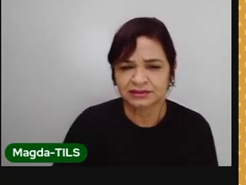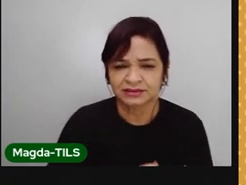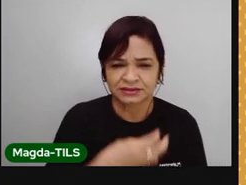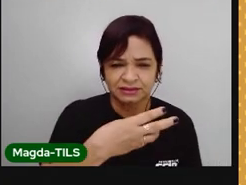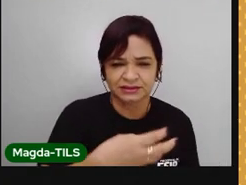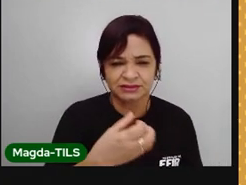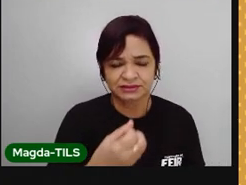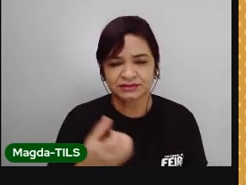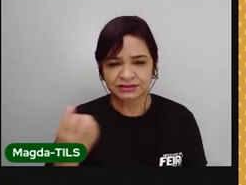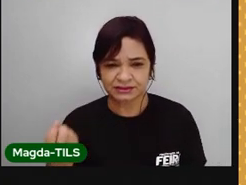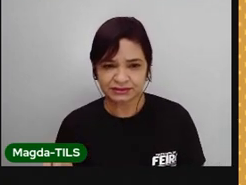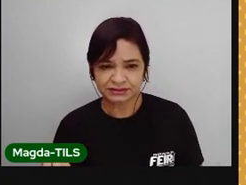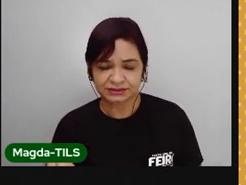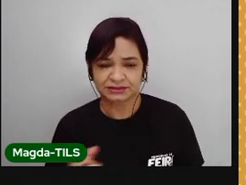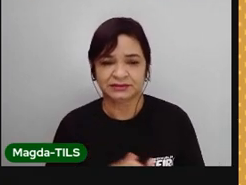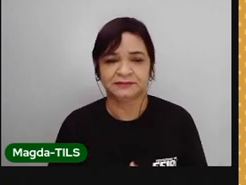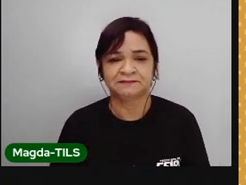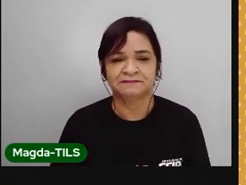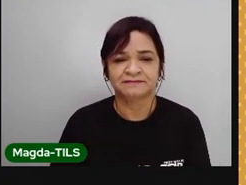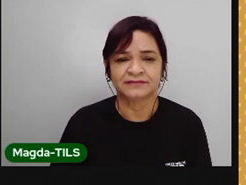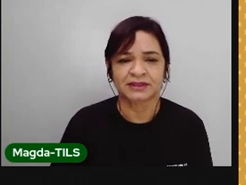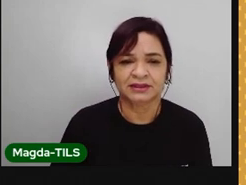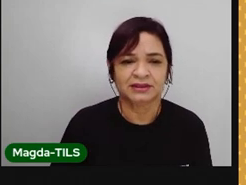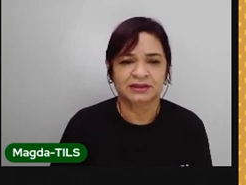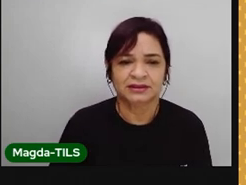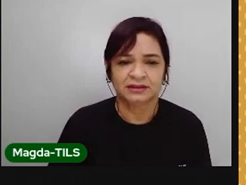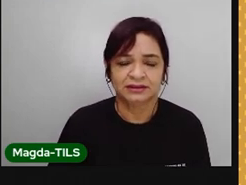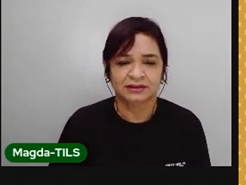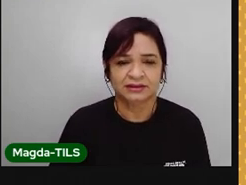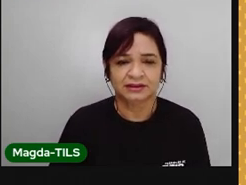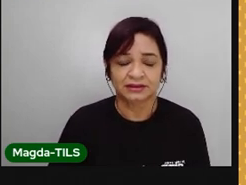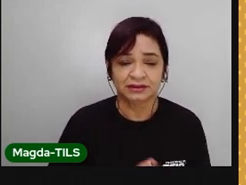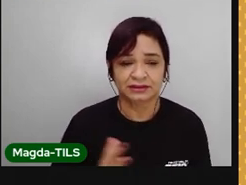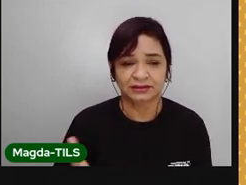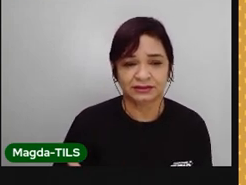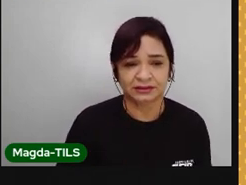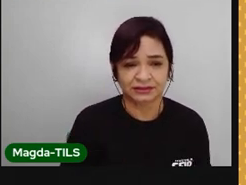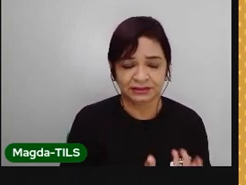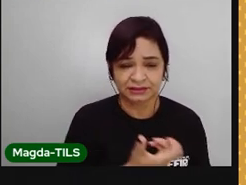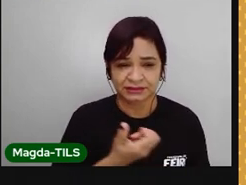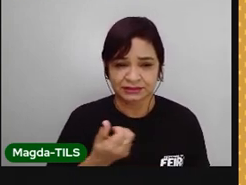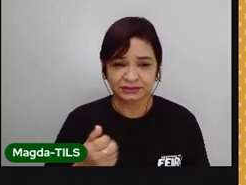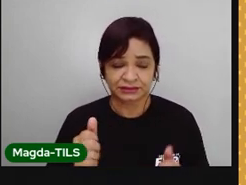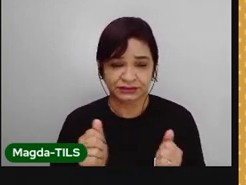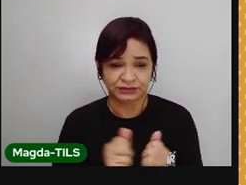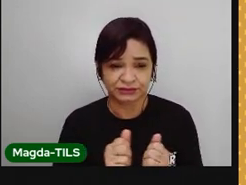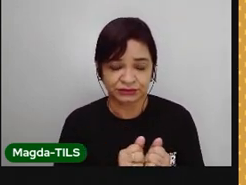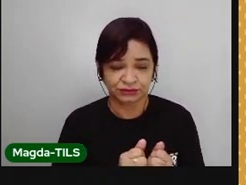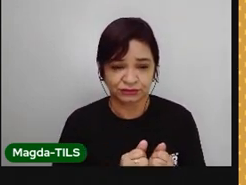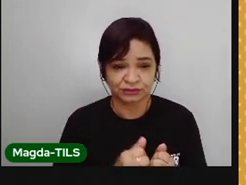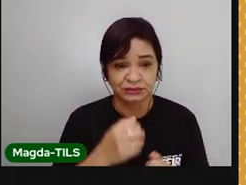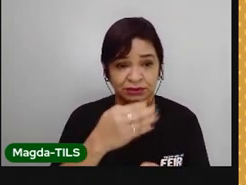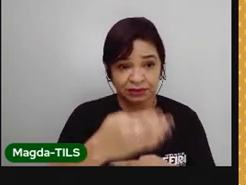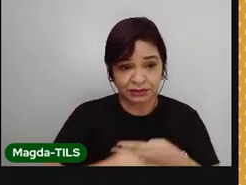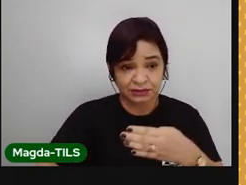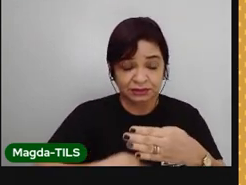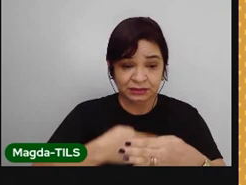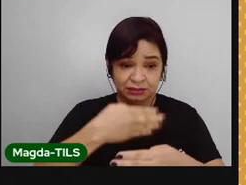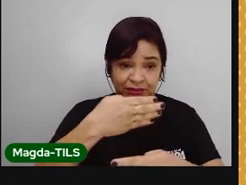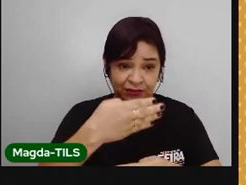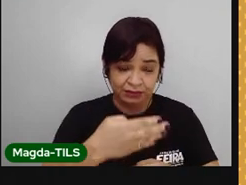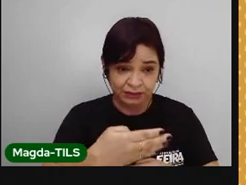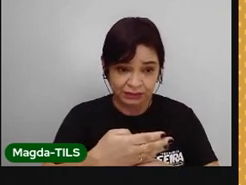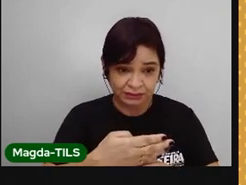translação dura 365 dias e 6 horas. A gente junta 4 anos, então 4 vezes 6 vai